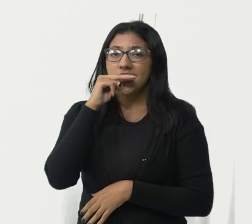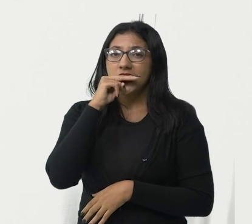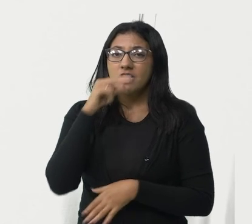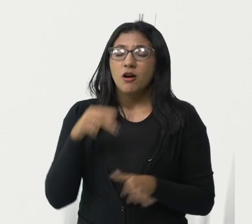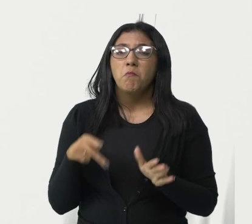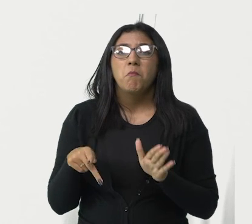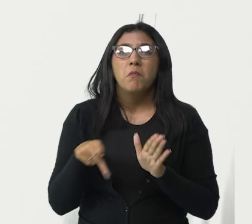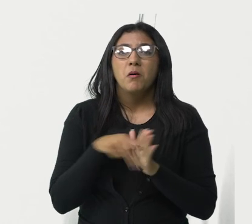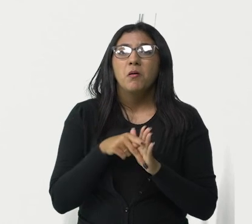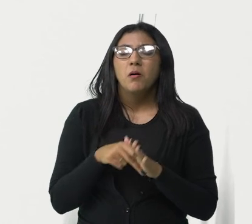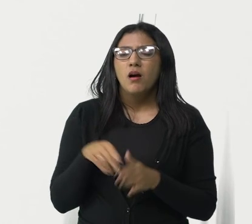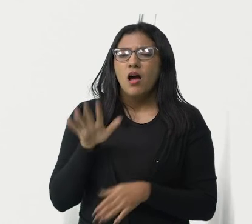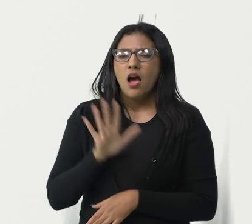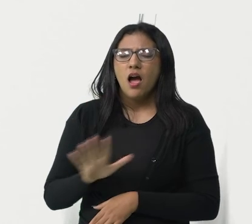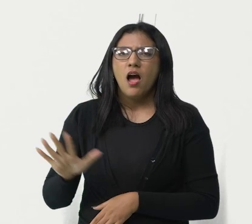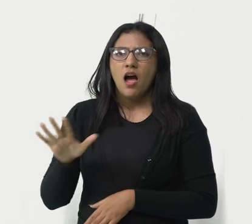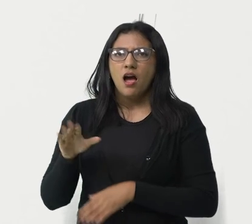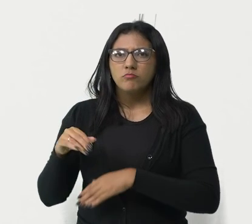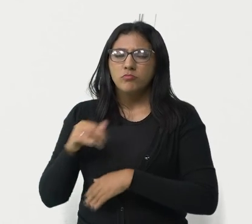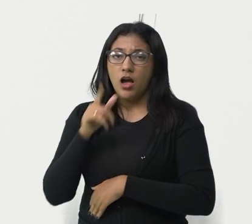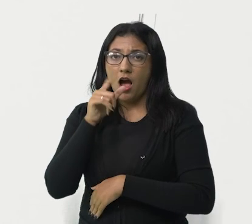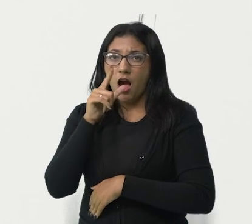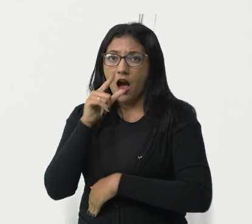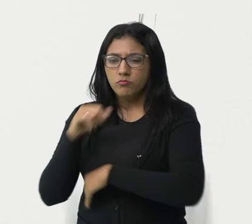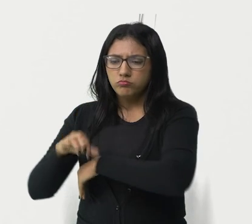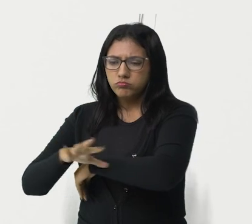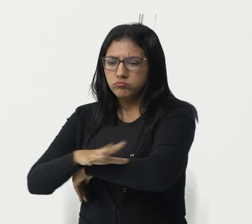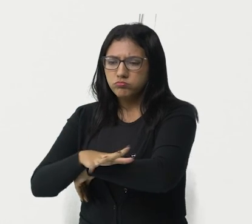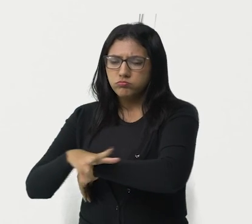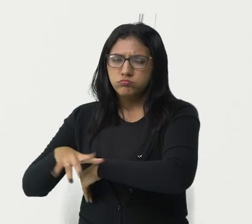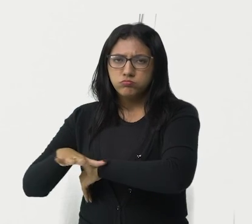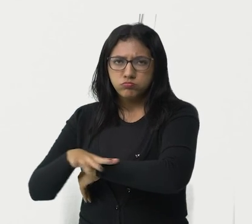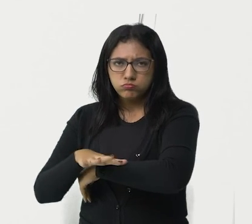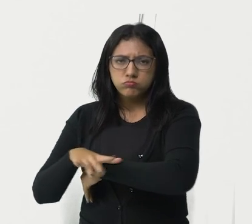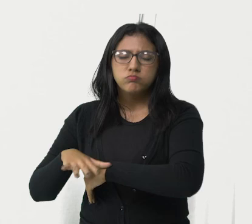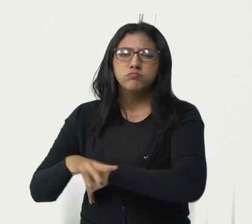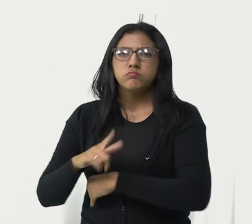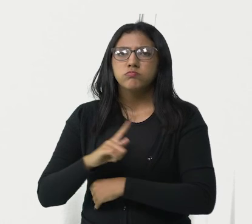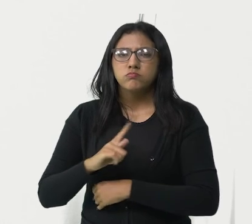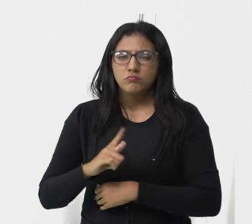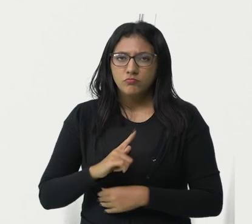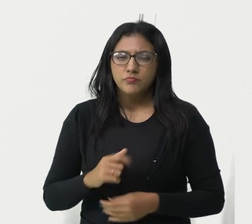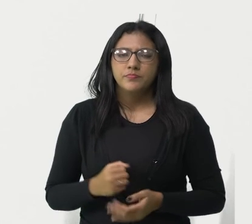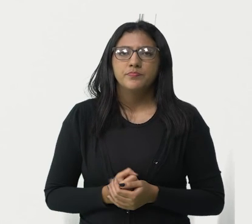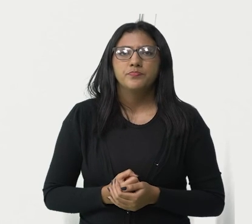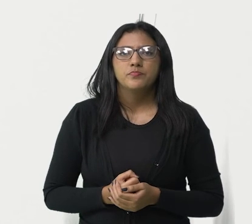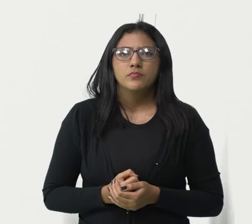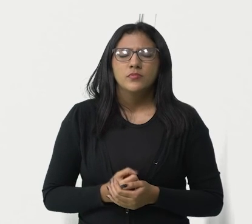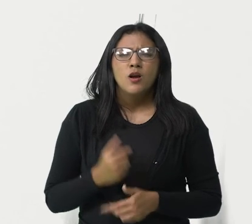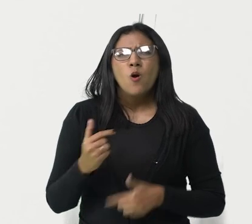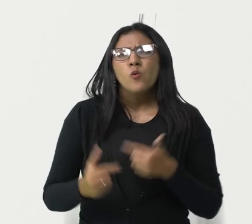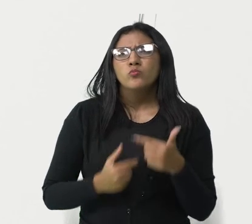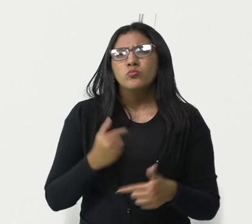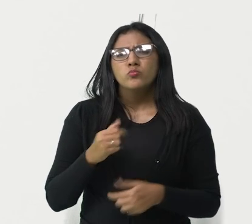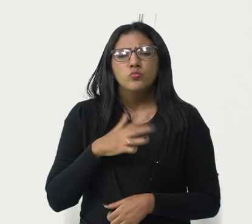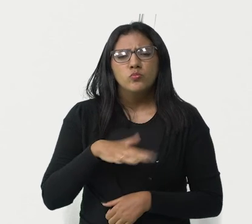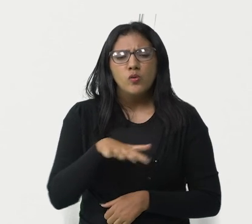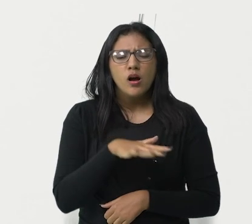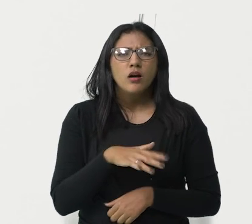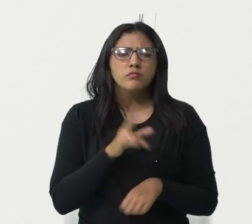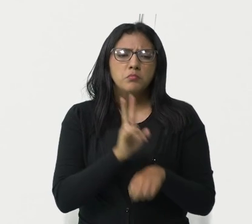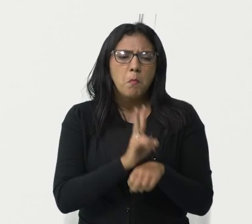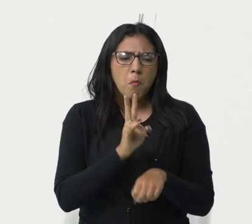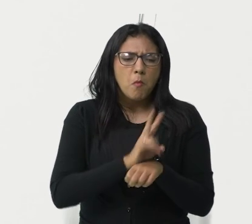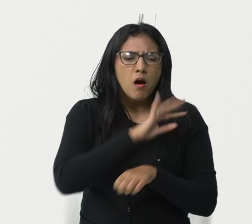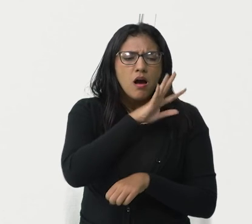a parte litorânea do nosso país também. A pecuária, a gente verifica que ela ocorreu em